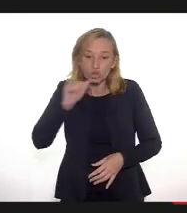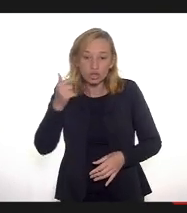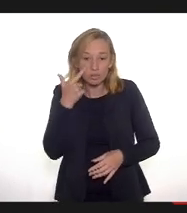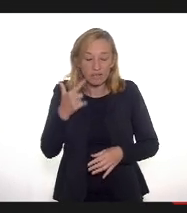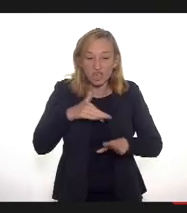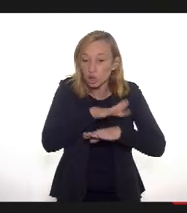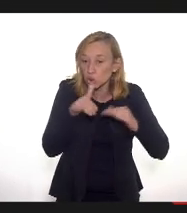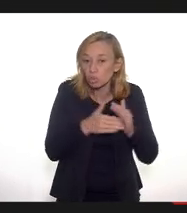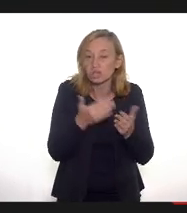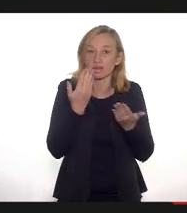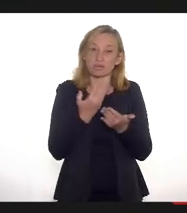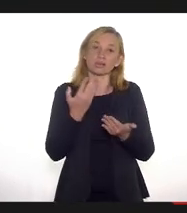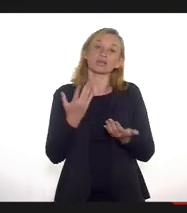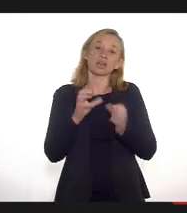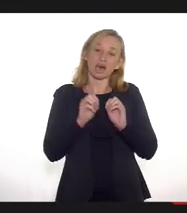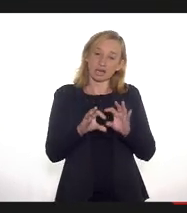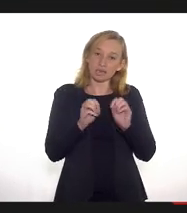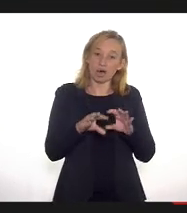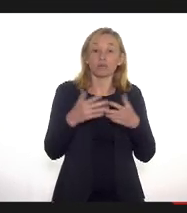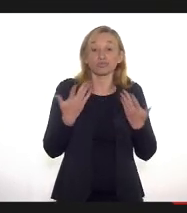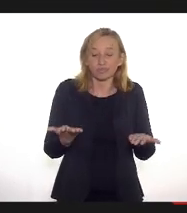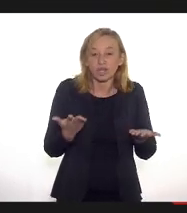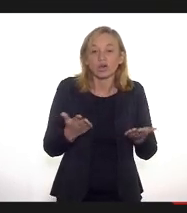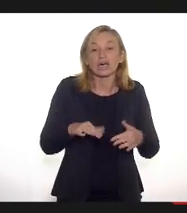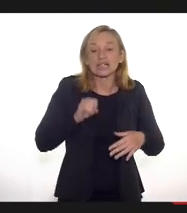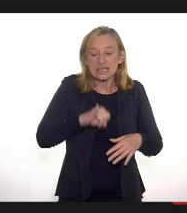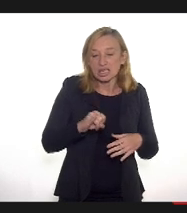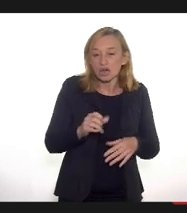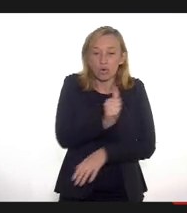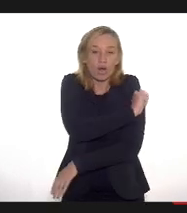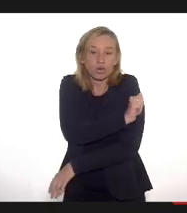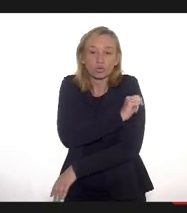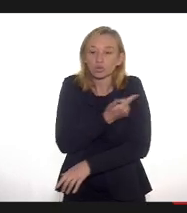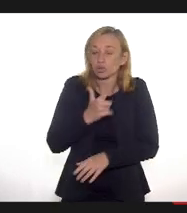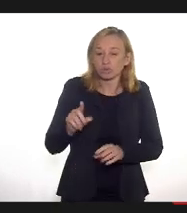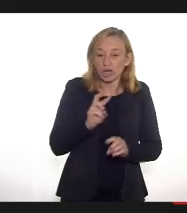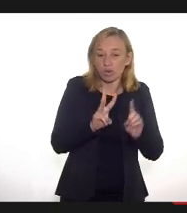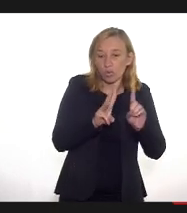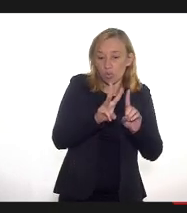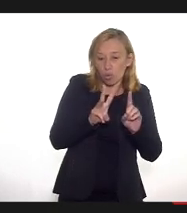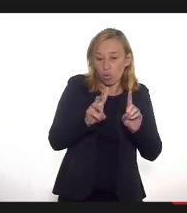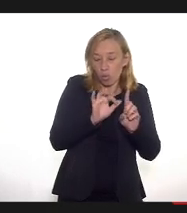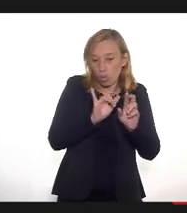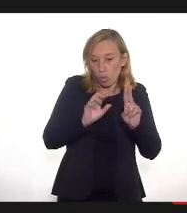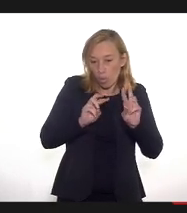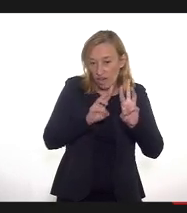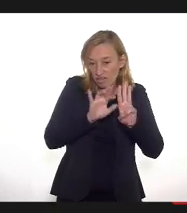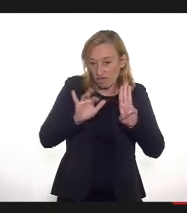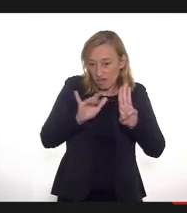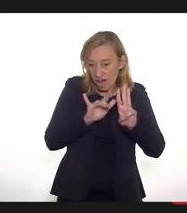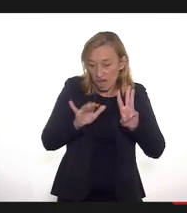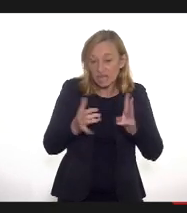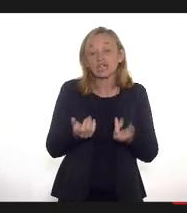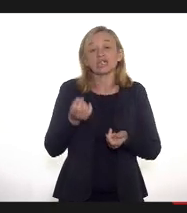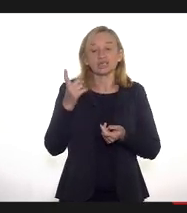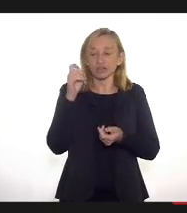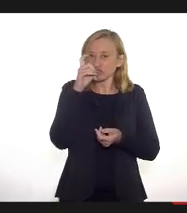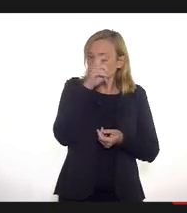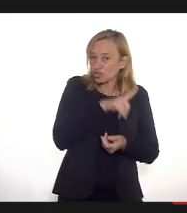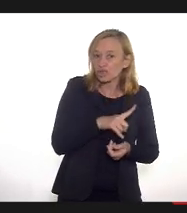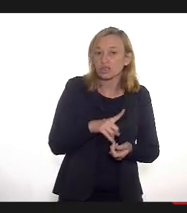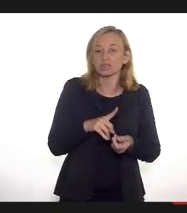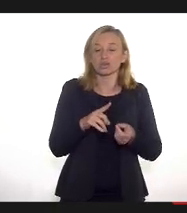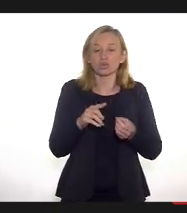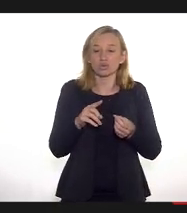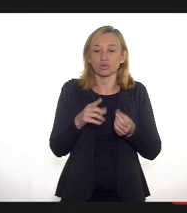essas aulas síncronas. Então, se o aluno não tem, por exemplo, um Wi-Fi, se ele usa dados, é um consumo de dados gigantesco, né?